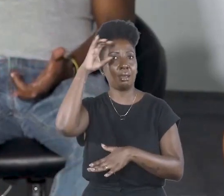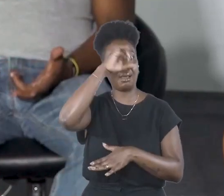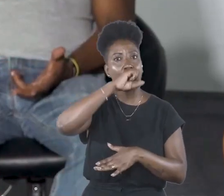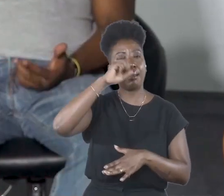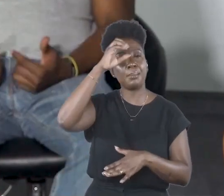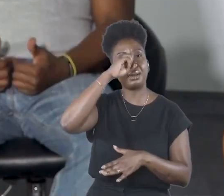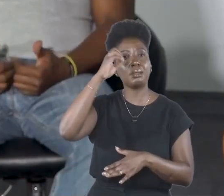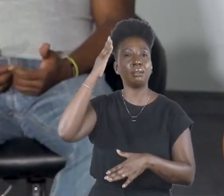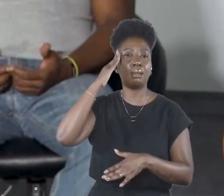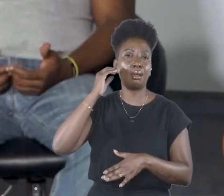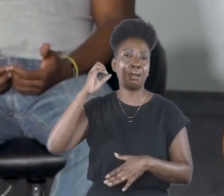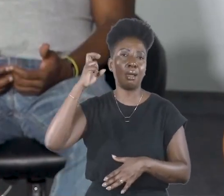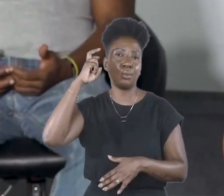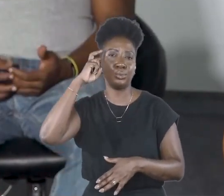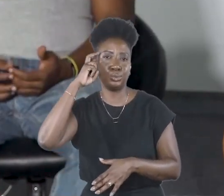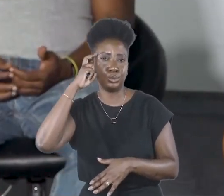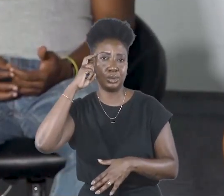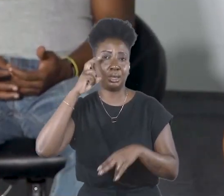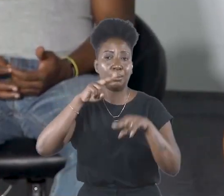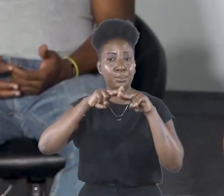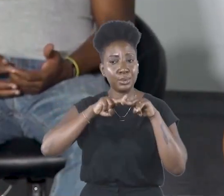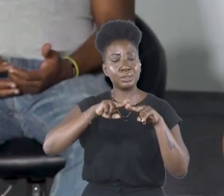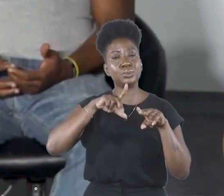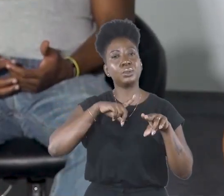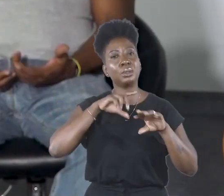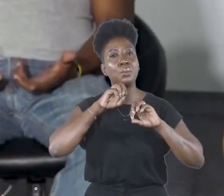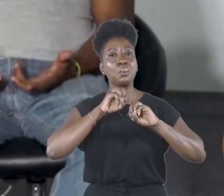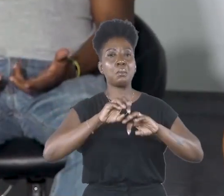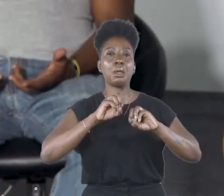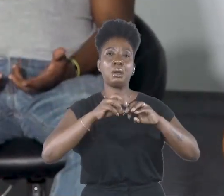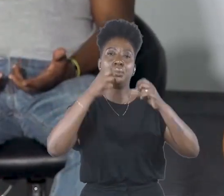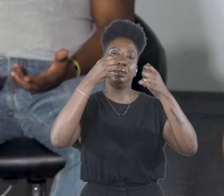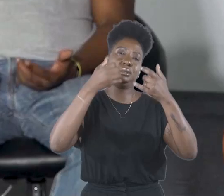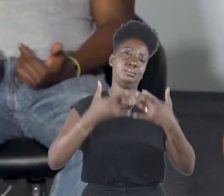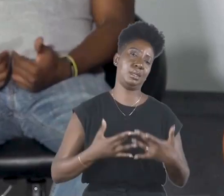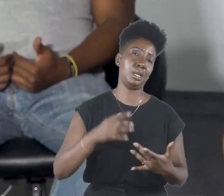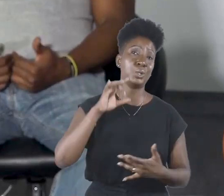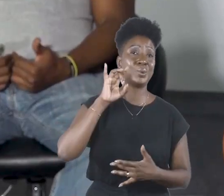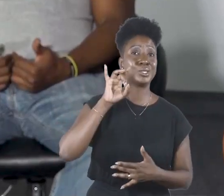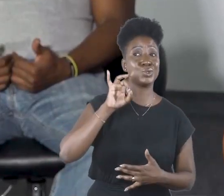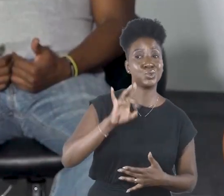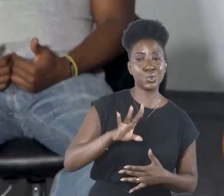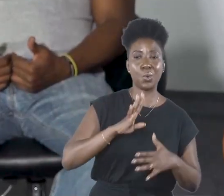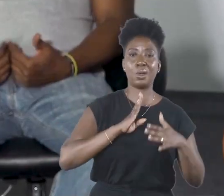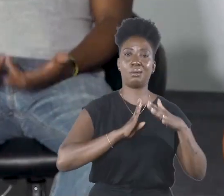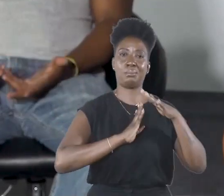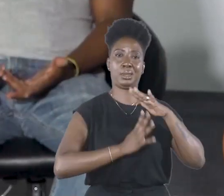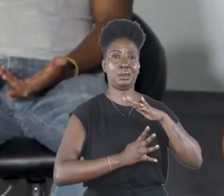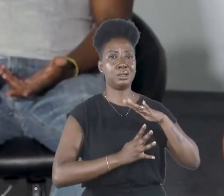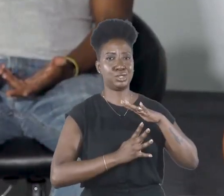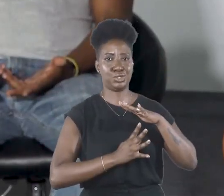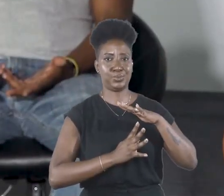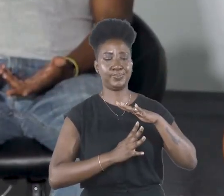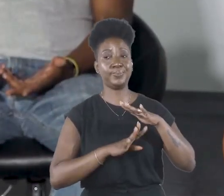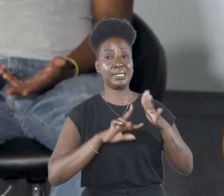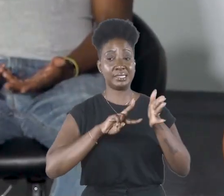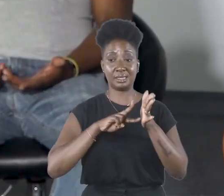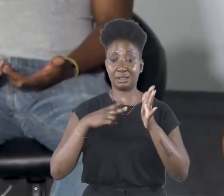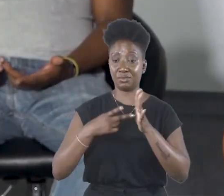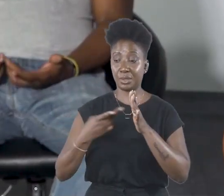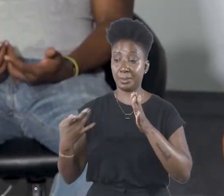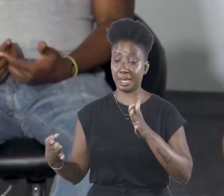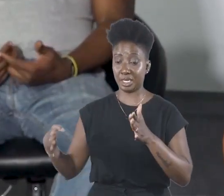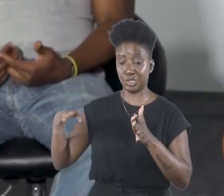culturais também. Então, dentro dessas horas, tem uma hora de cultura também sobre o Brasil também. Porque não é só o imigrante.